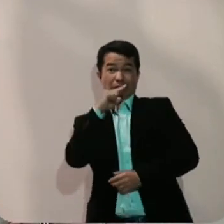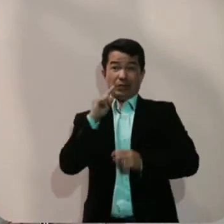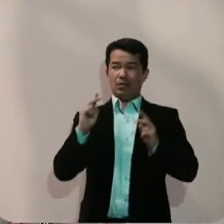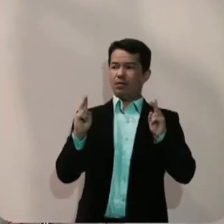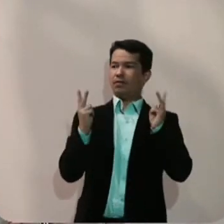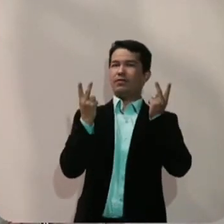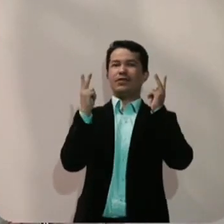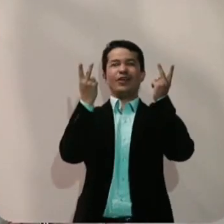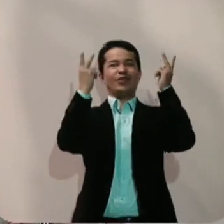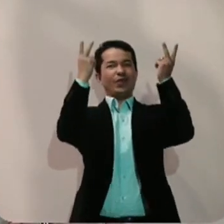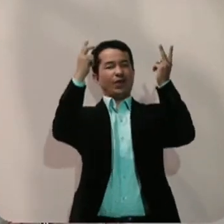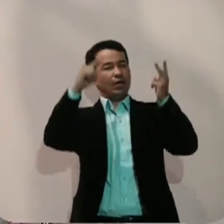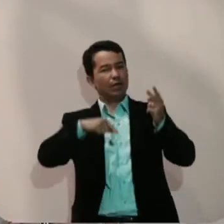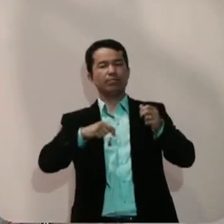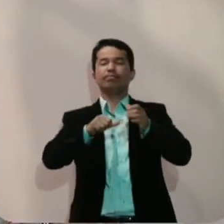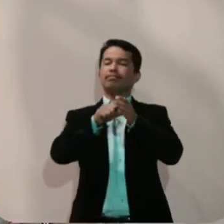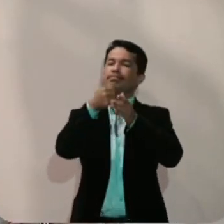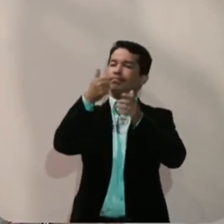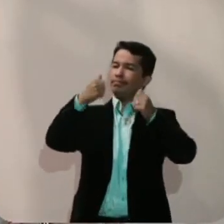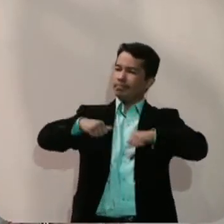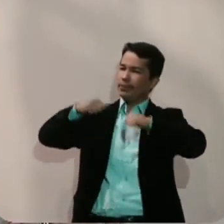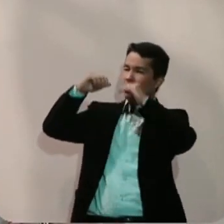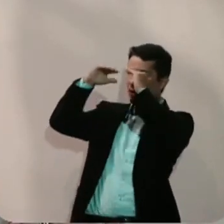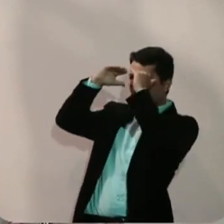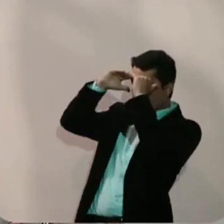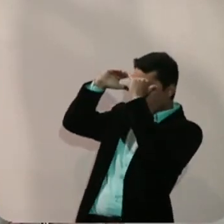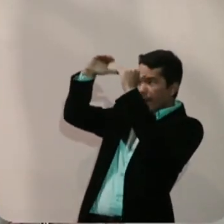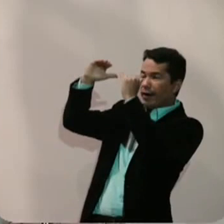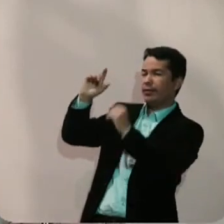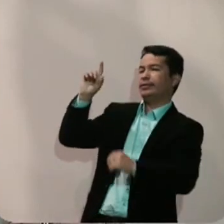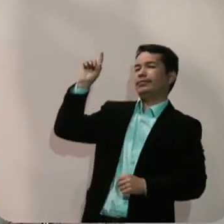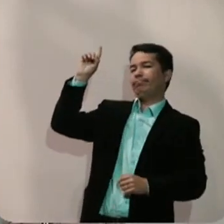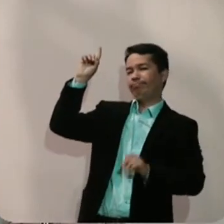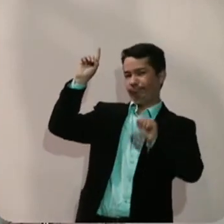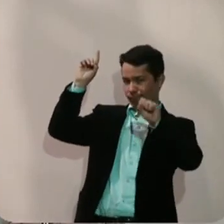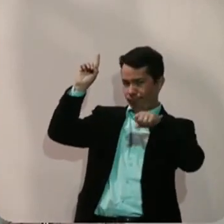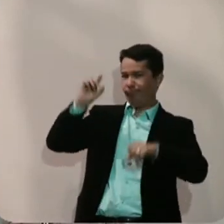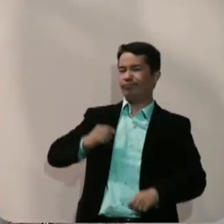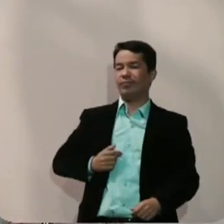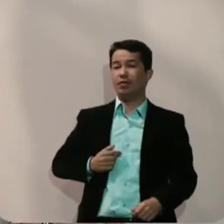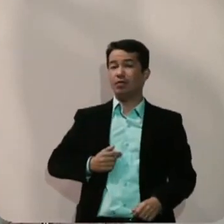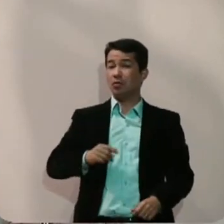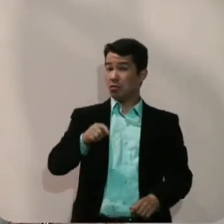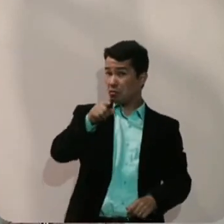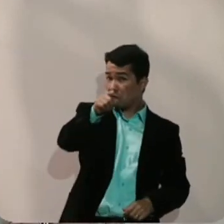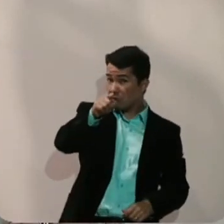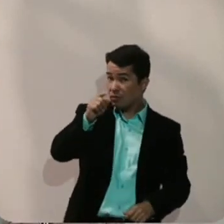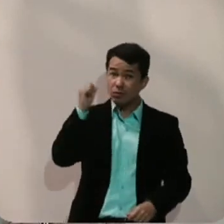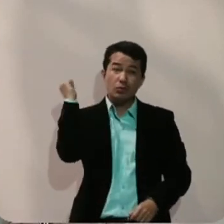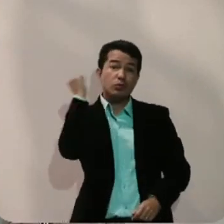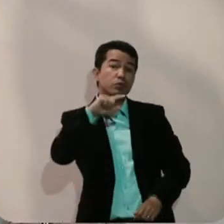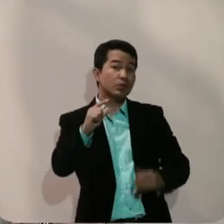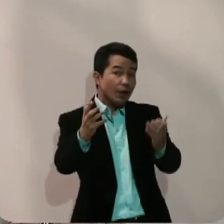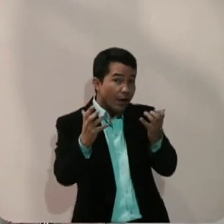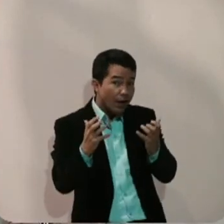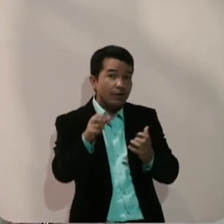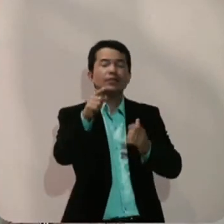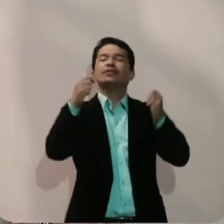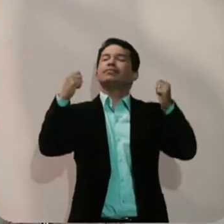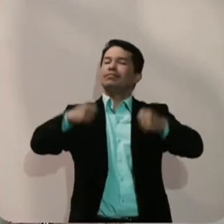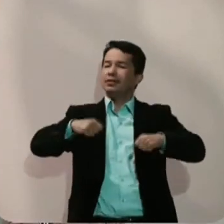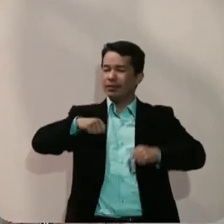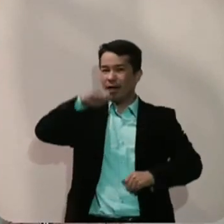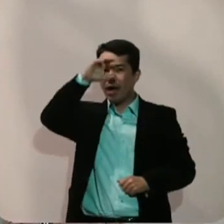a voz de Deus. Sabe o que significa ser vitorioso? É aprender a seguir Jesus. Eu não sei